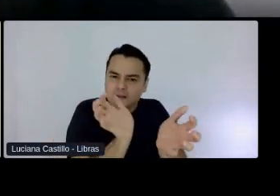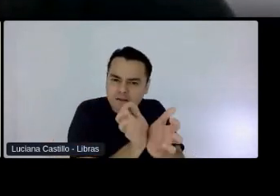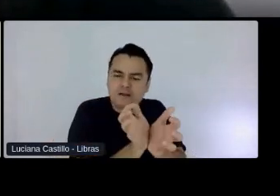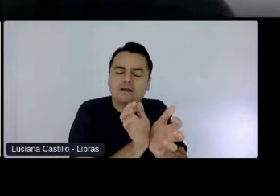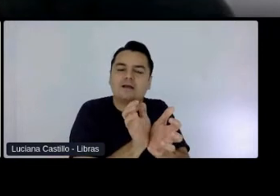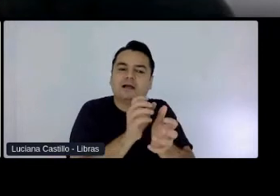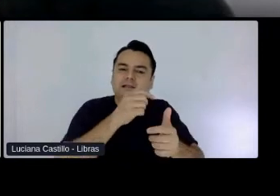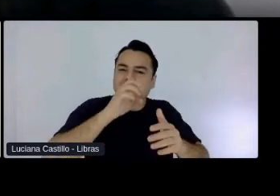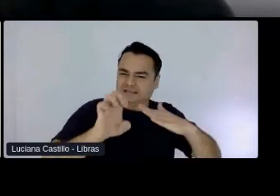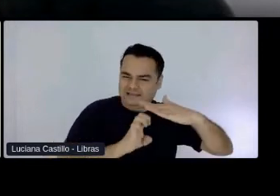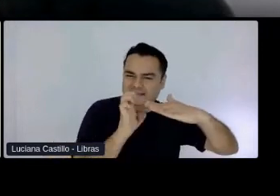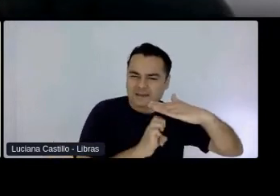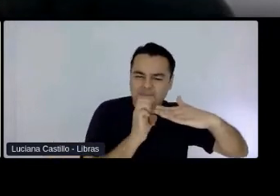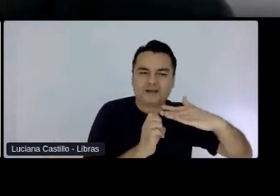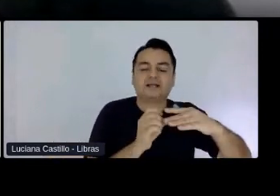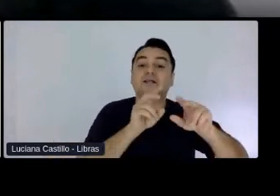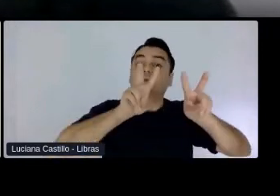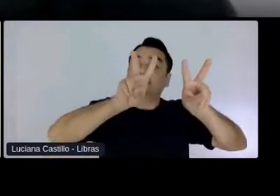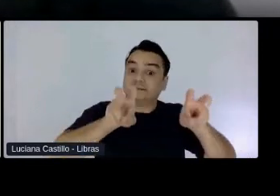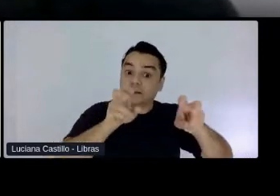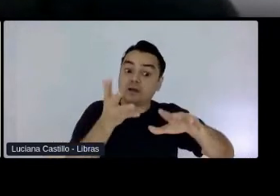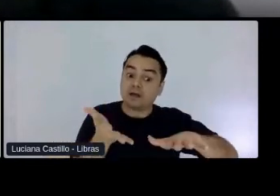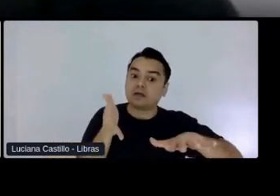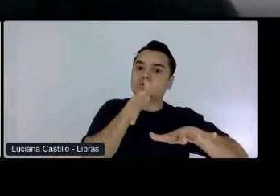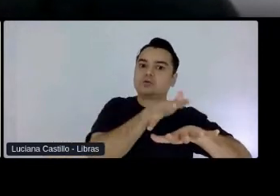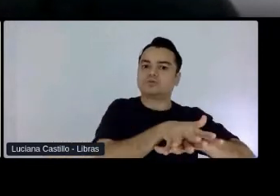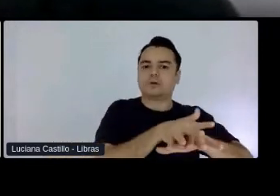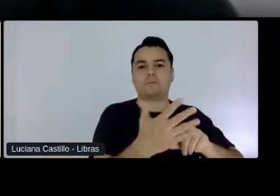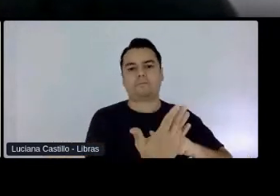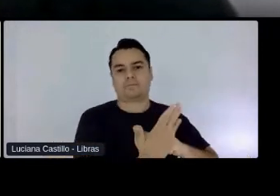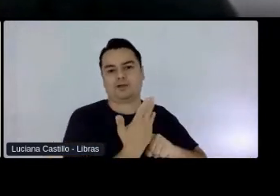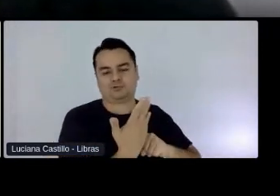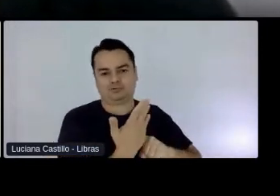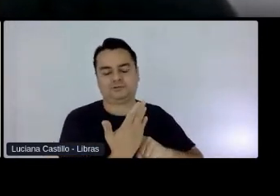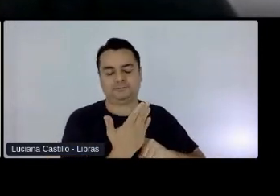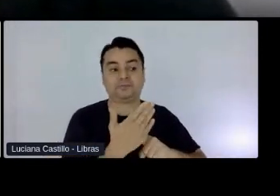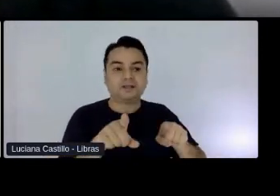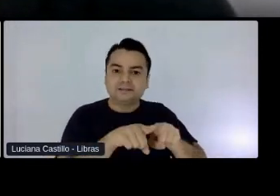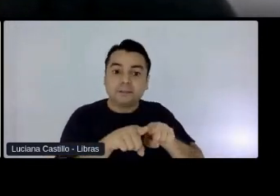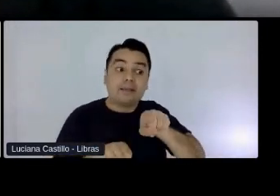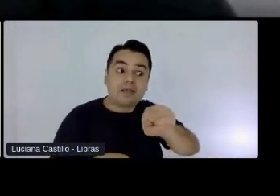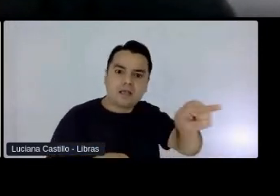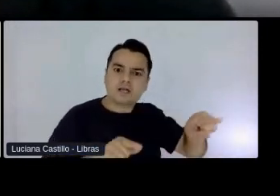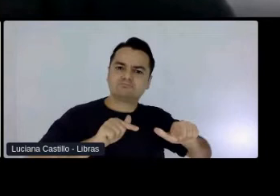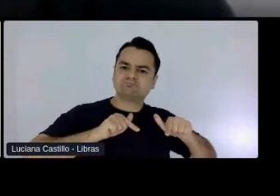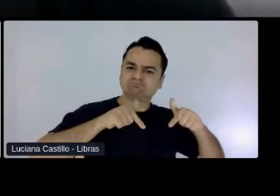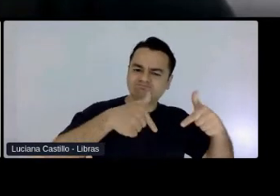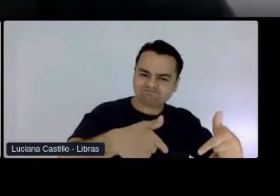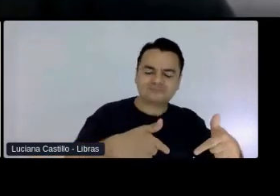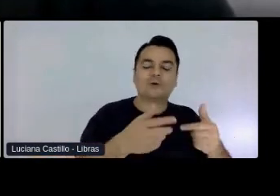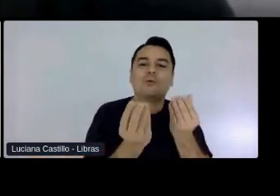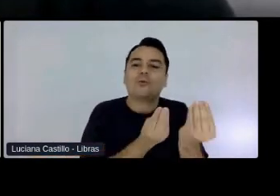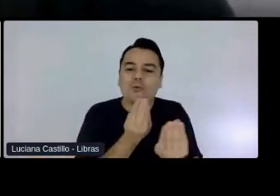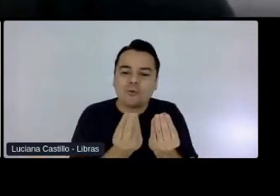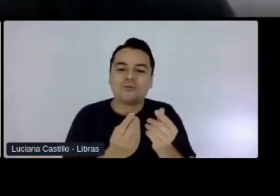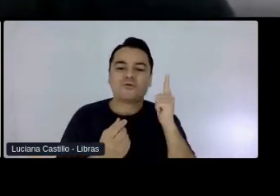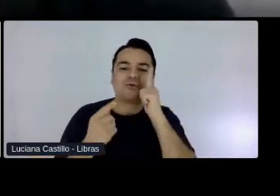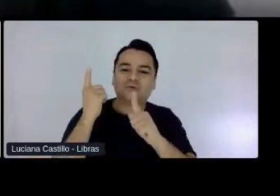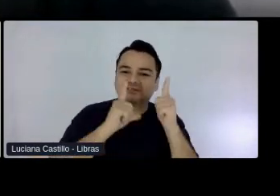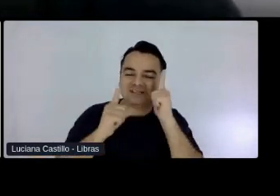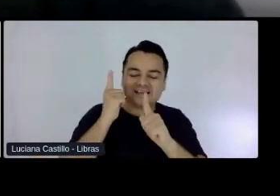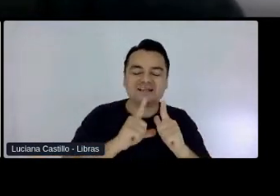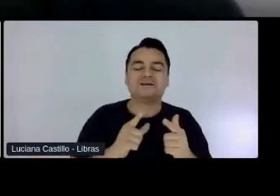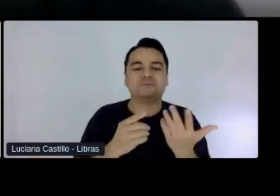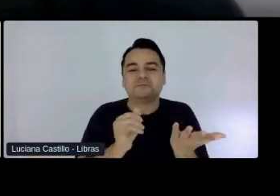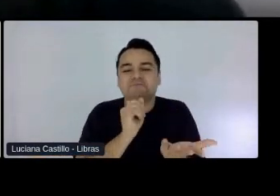sobre o assunto de inclusão e as iniciativas corporativas que a gente tem tido a oportunidade de participar, tais